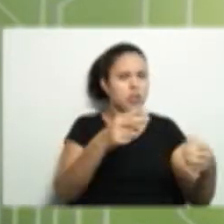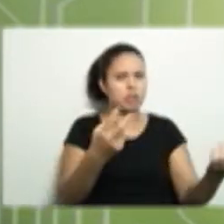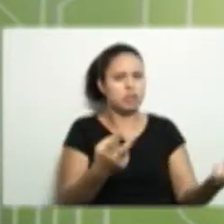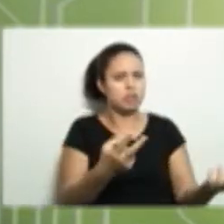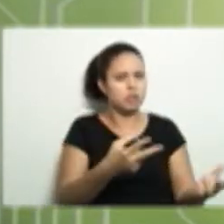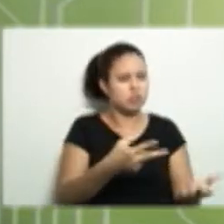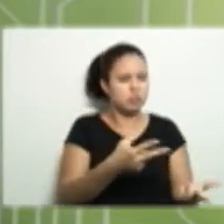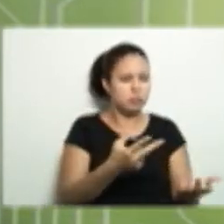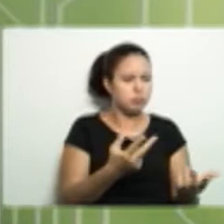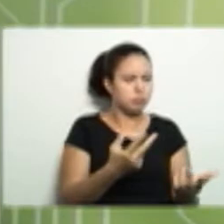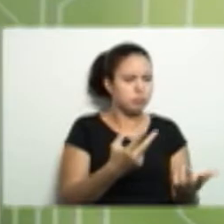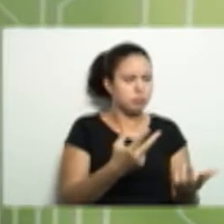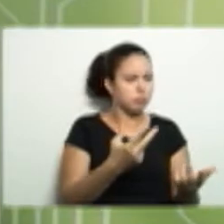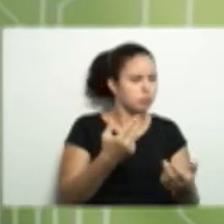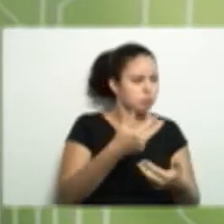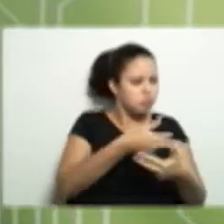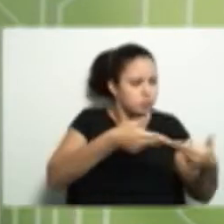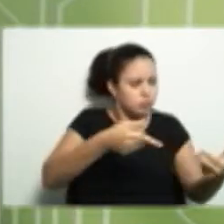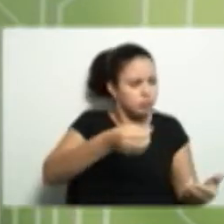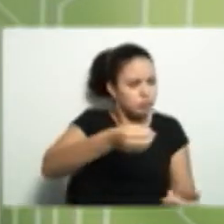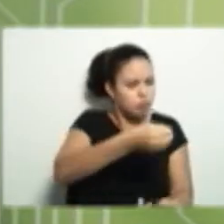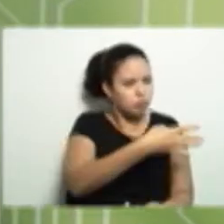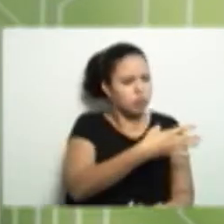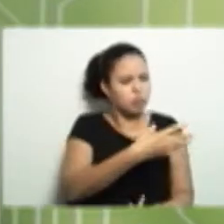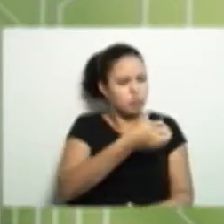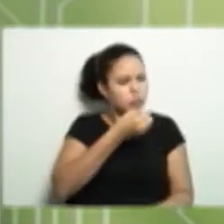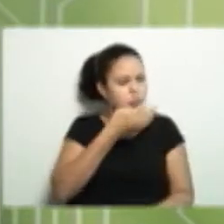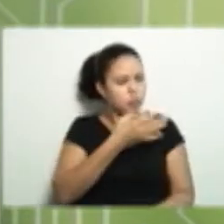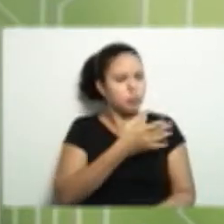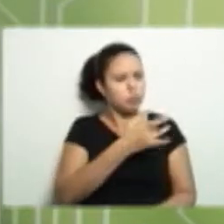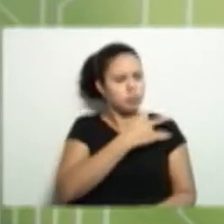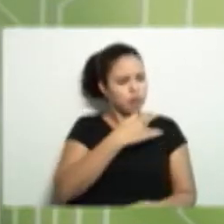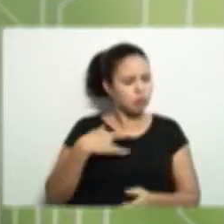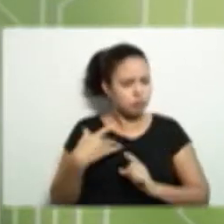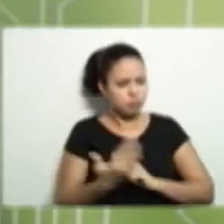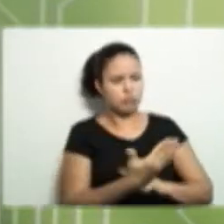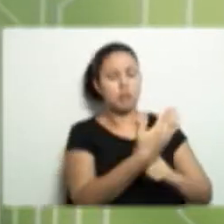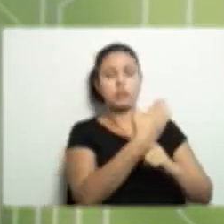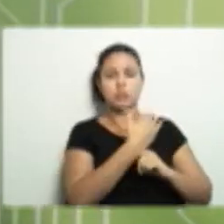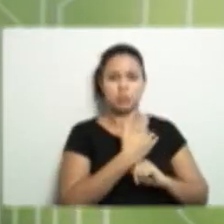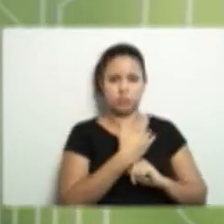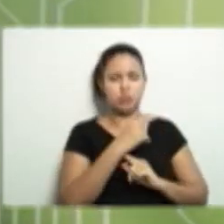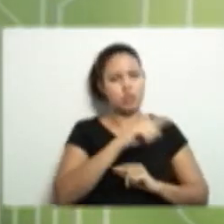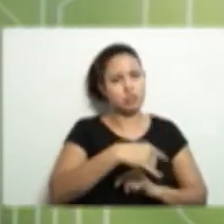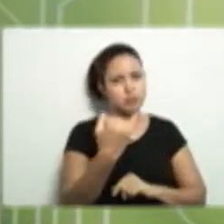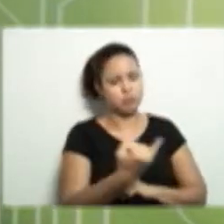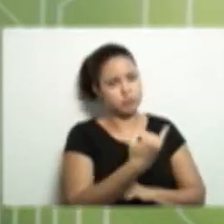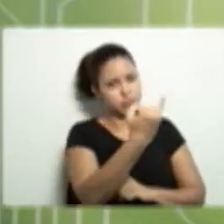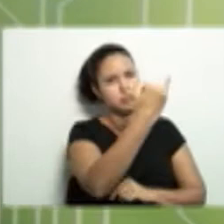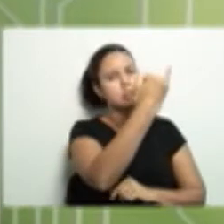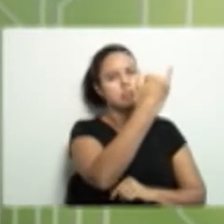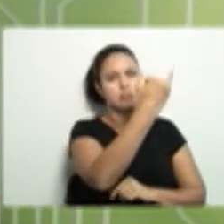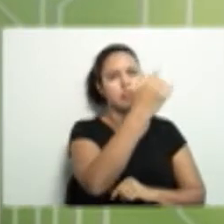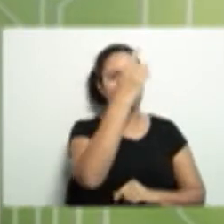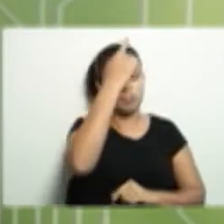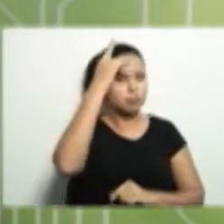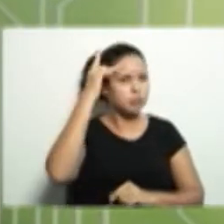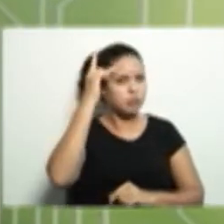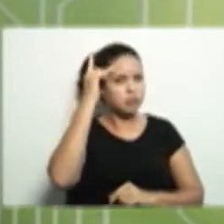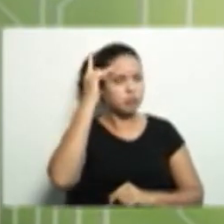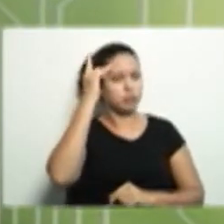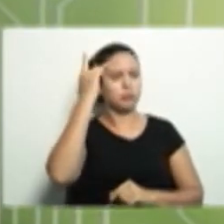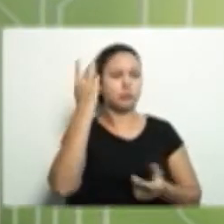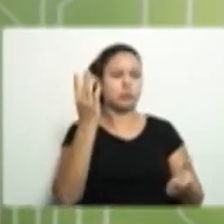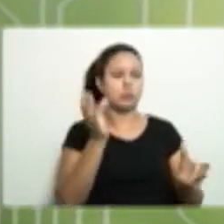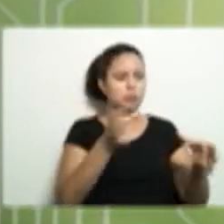alimento orgânico. Isso é uma inovação, acrescenta maior valor, é uma coisa que tem mais valor para quem produz. Imagina uma cooperativa